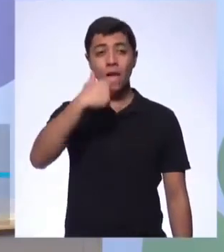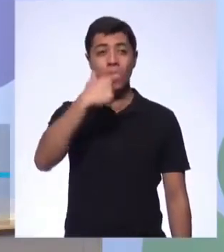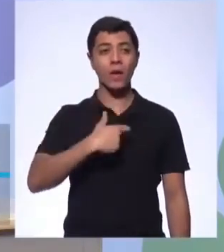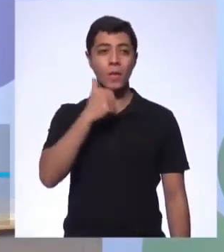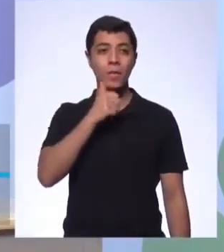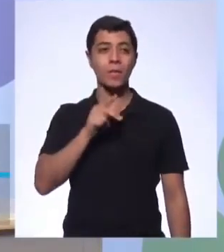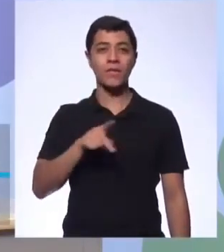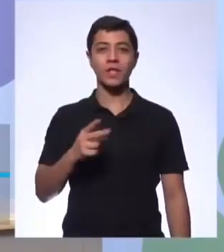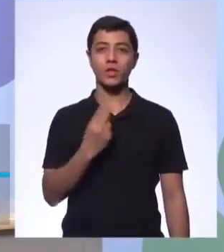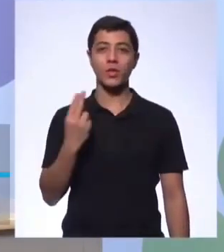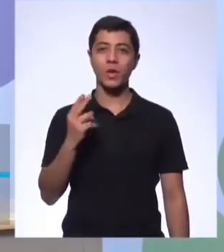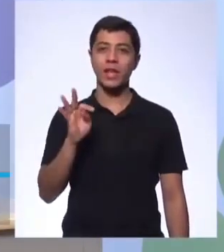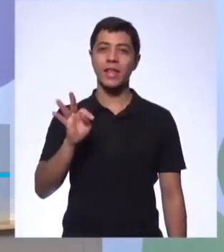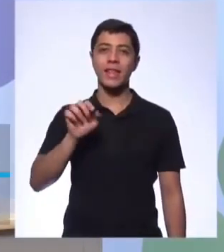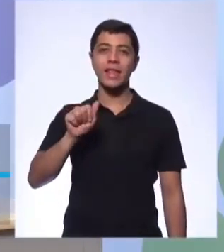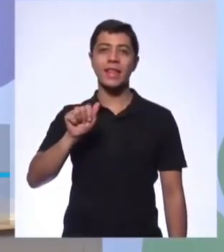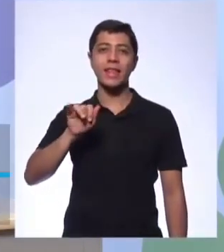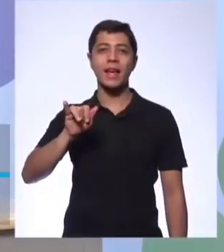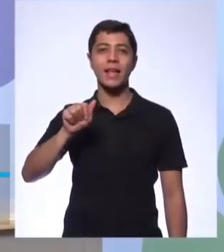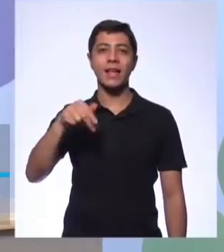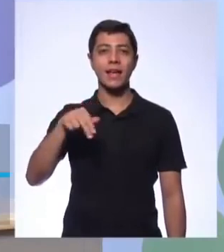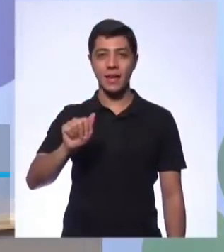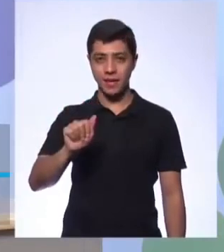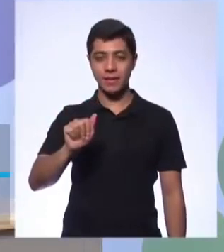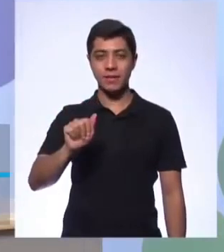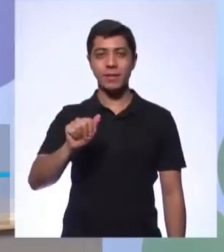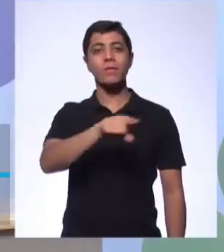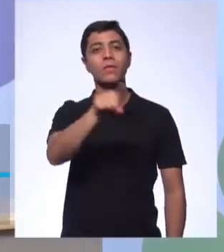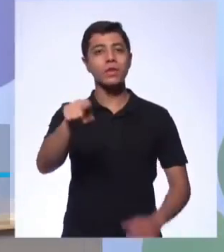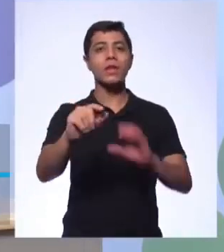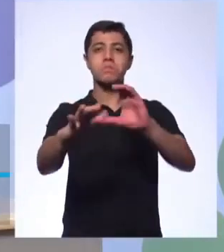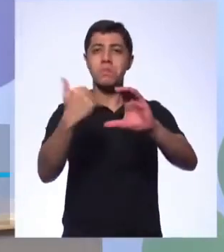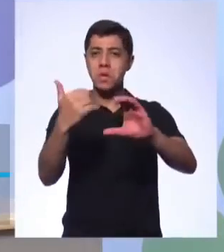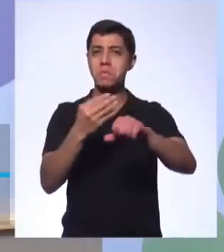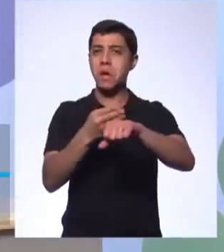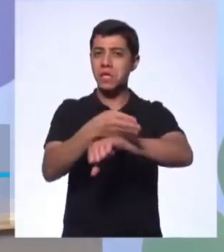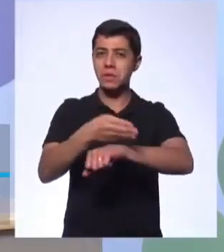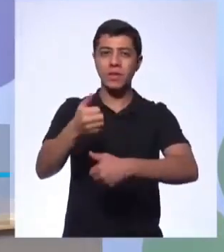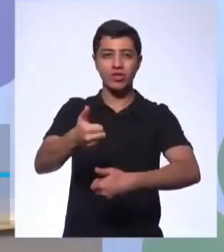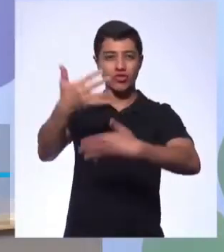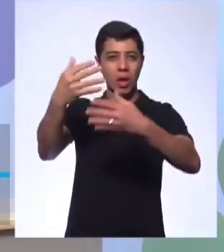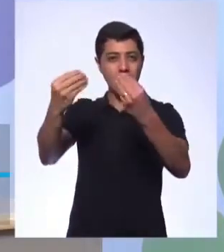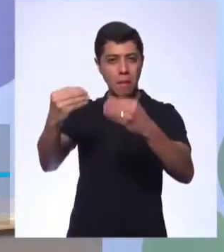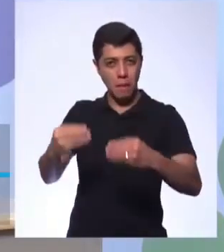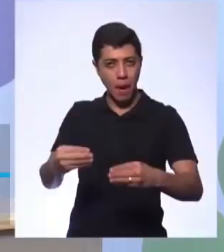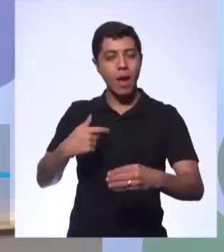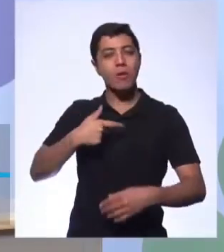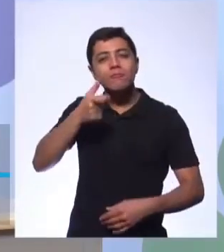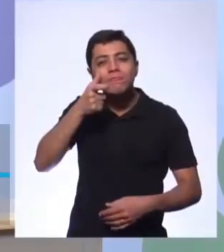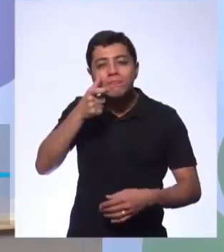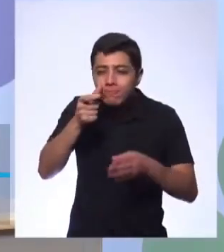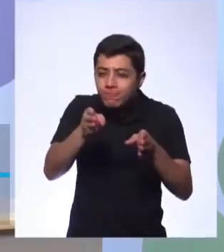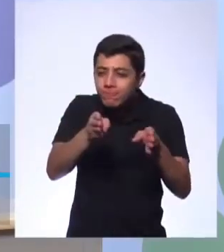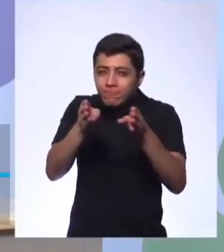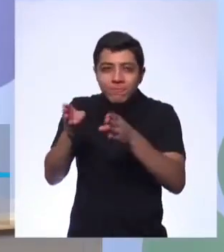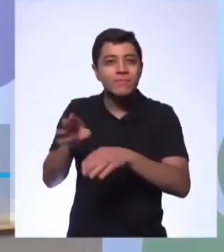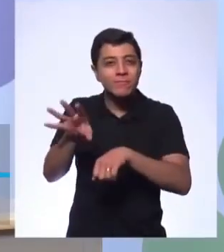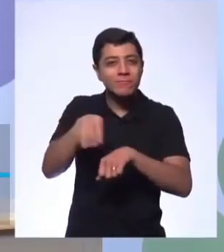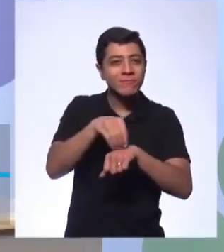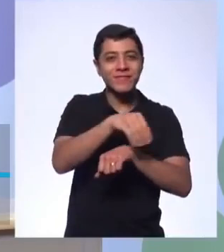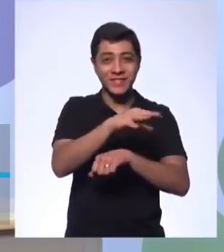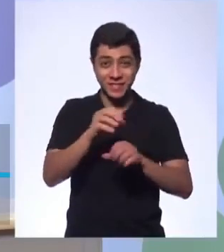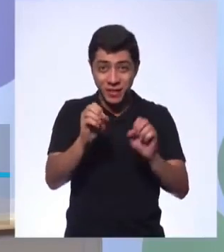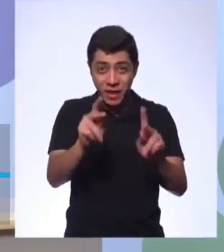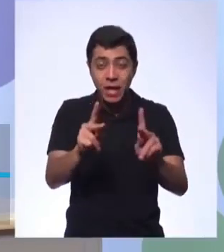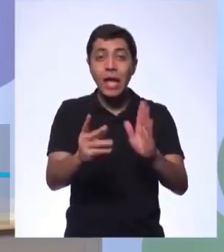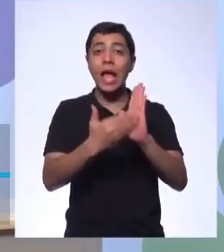Tayana. Estarei com vocês acompanhando aí pelo chat a participação de vocês. Pega aí o caderno do aluno e vamos nos preparar para essa aula